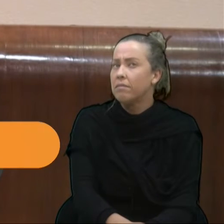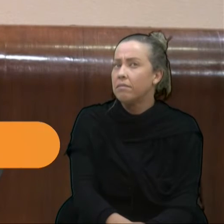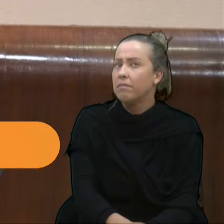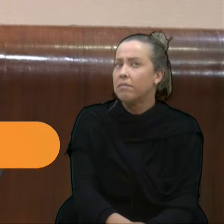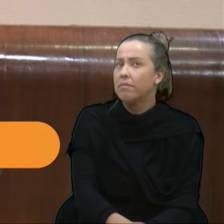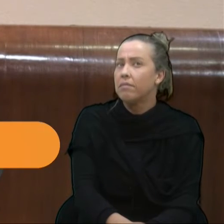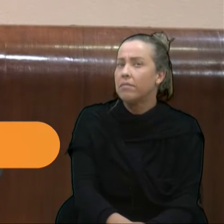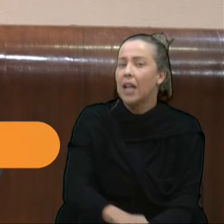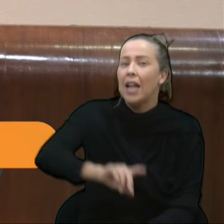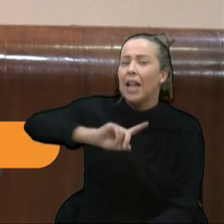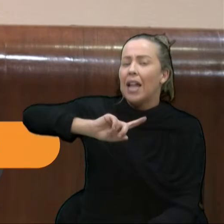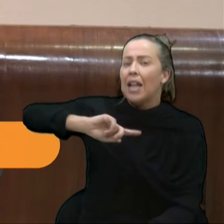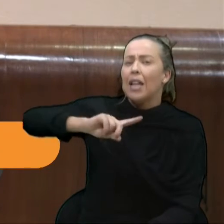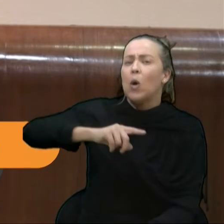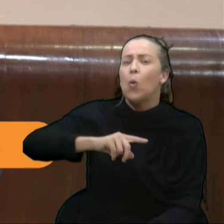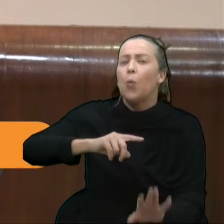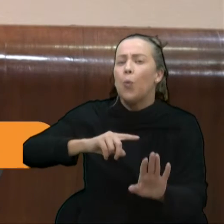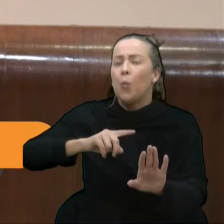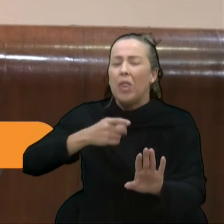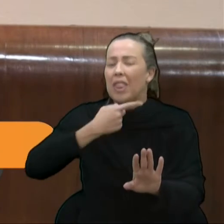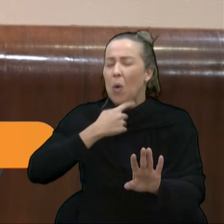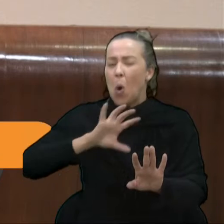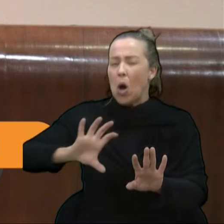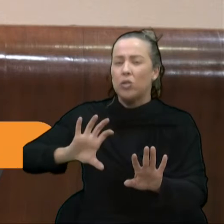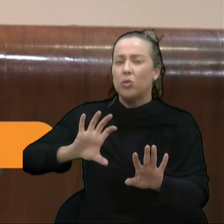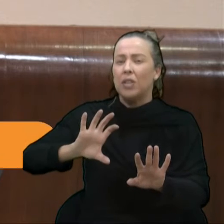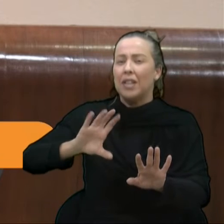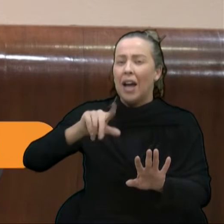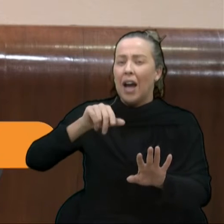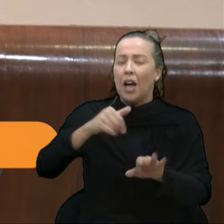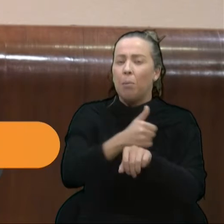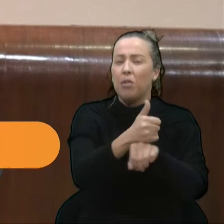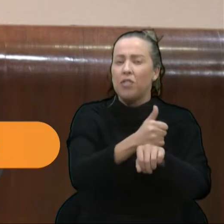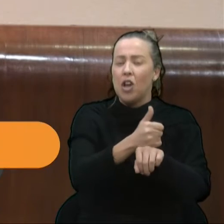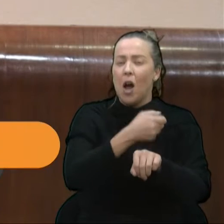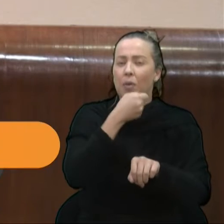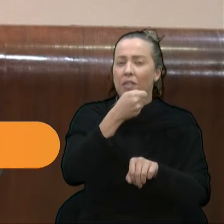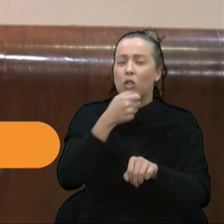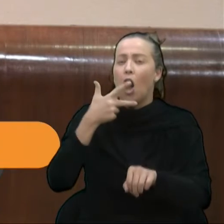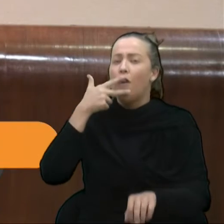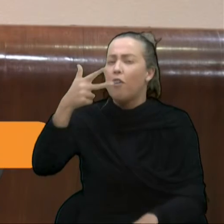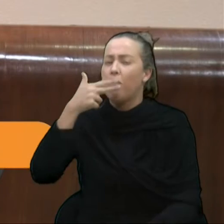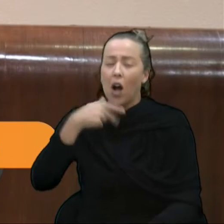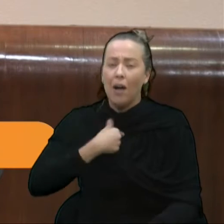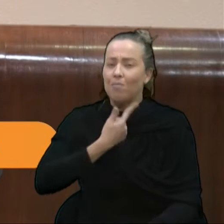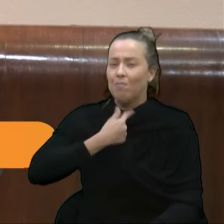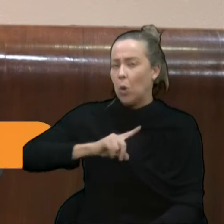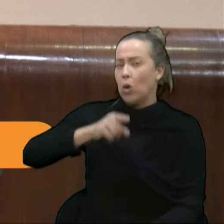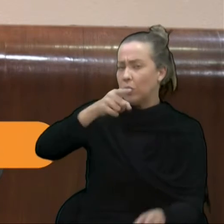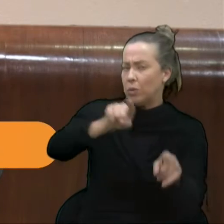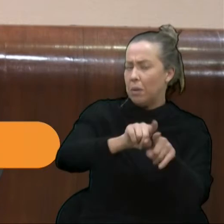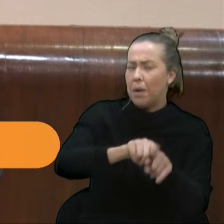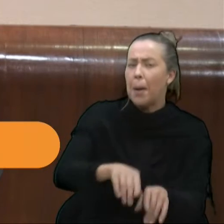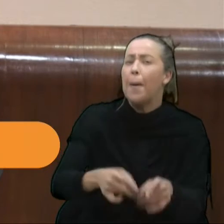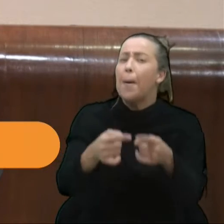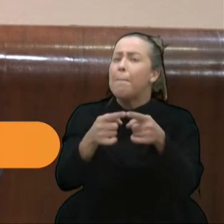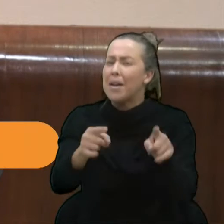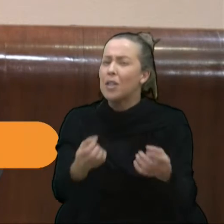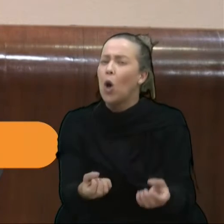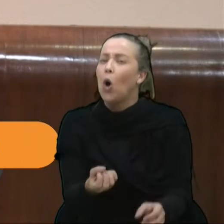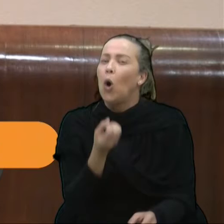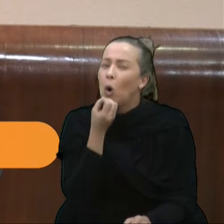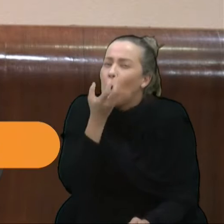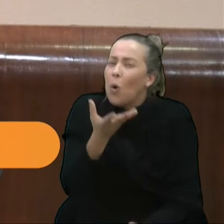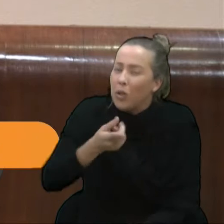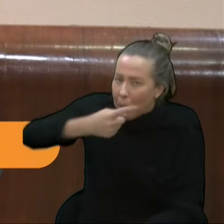não gostamos do jornalismo de fofoca ou coisa parecida, e não é o meu objetivo fazer isso, né? Mas conta pra gente, explica o